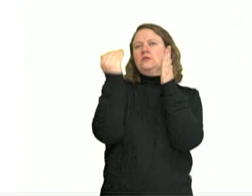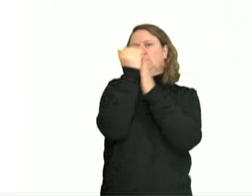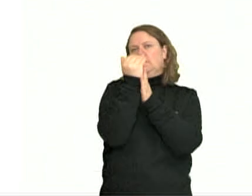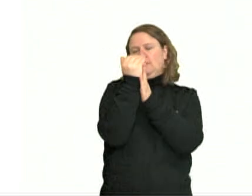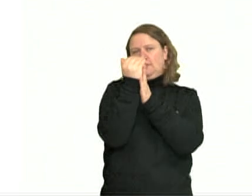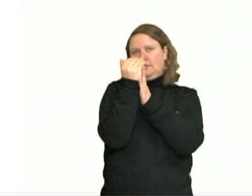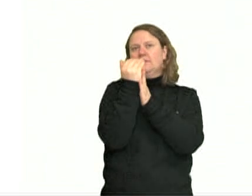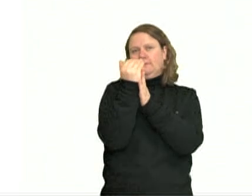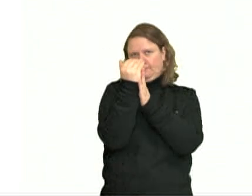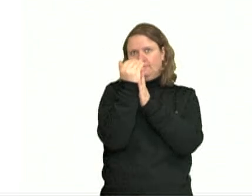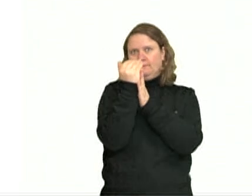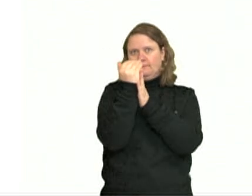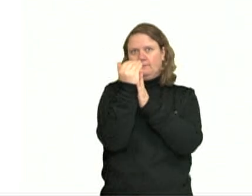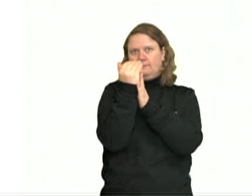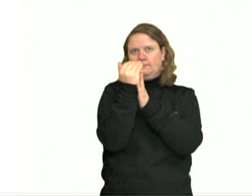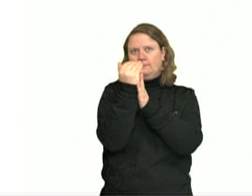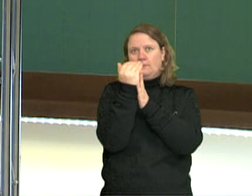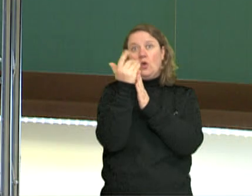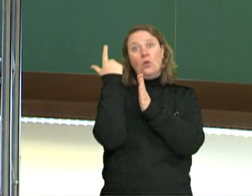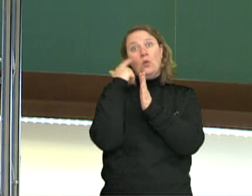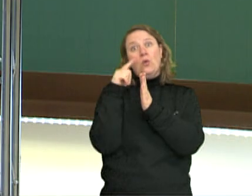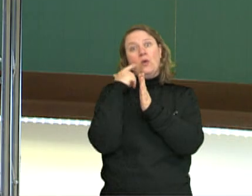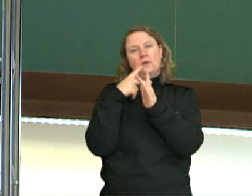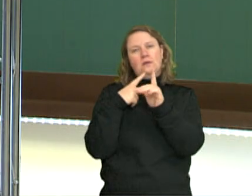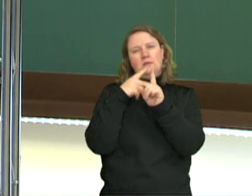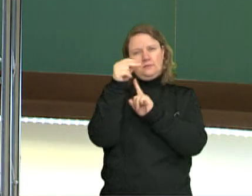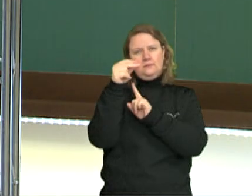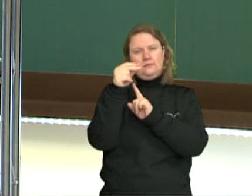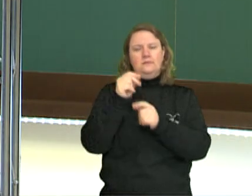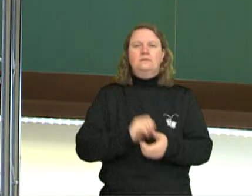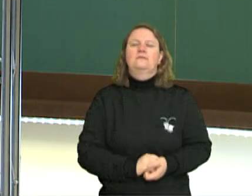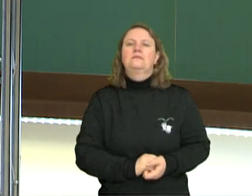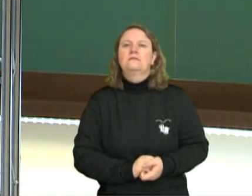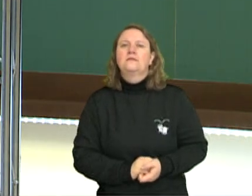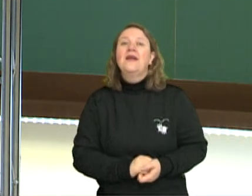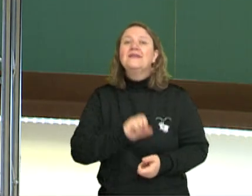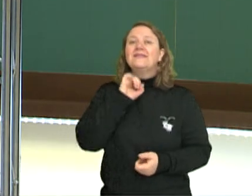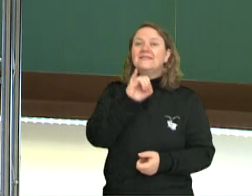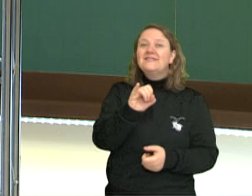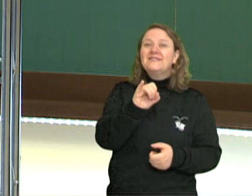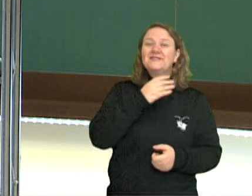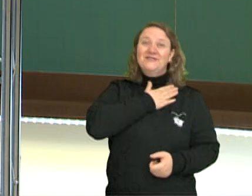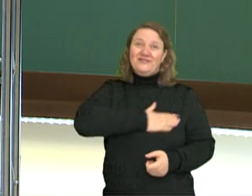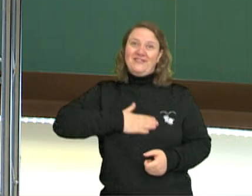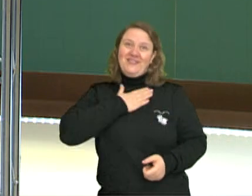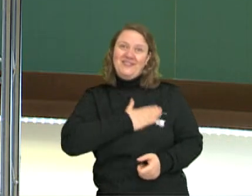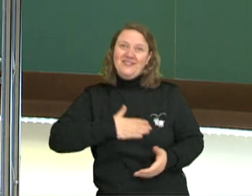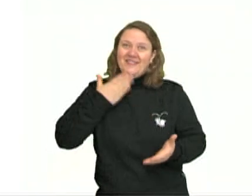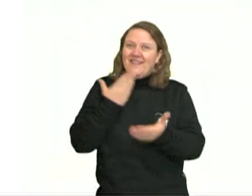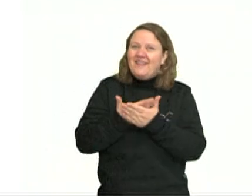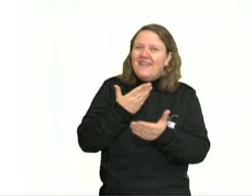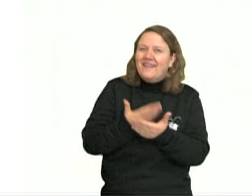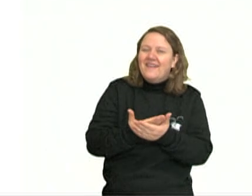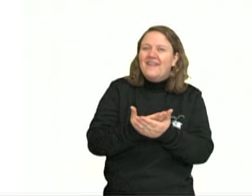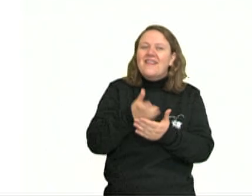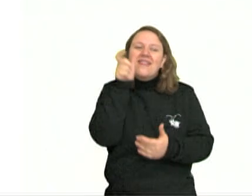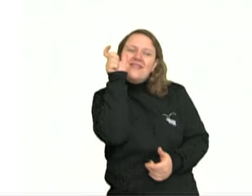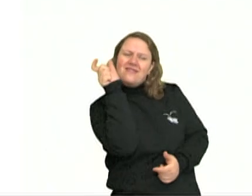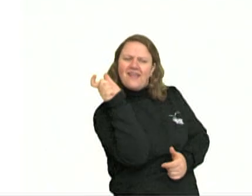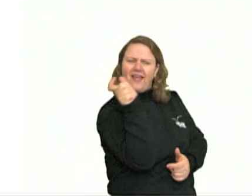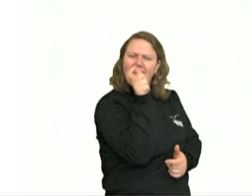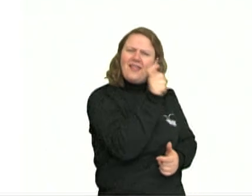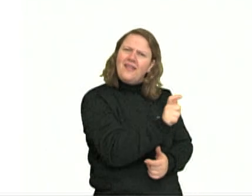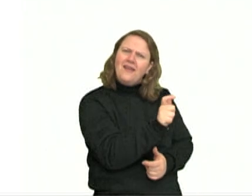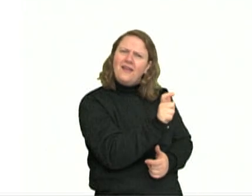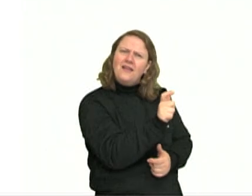do seu oponente, assim ele consegue vencer. Se você gostou desta aula e quiser saber um pouquinho mais sobre